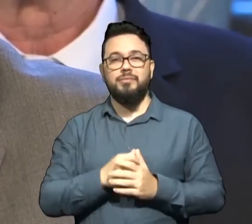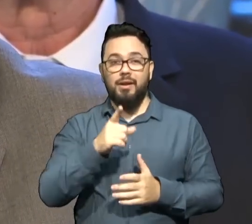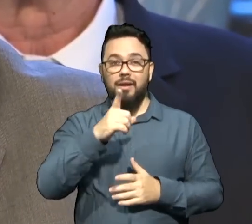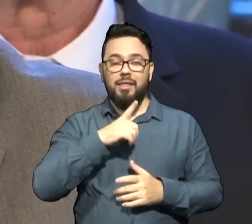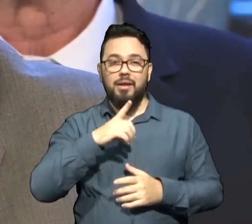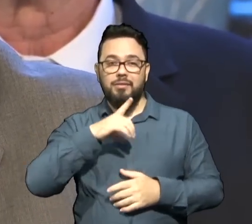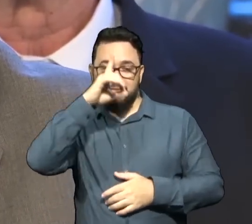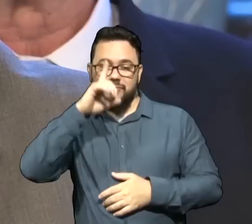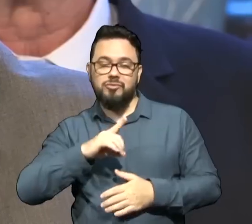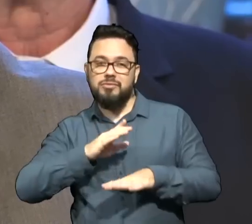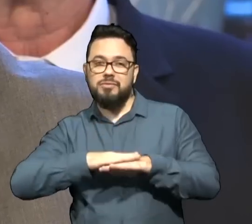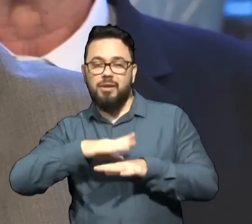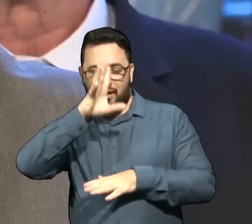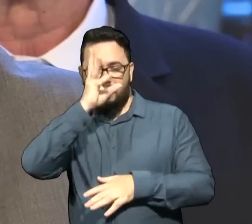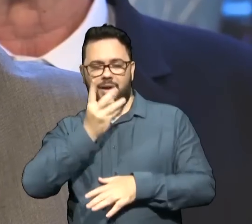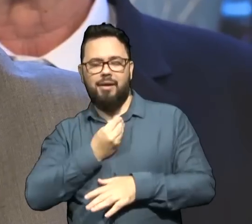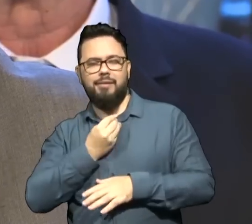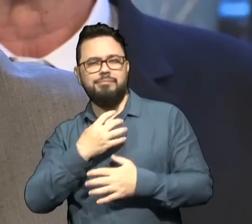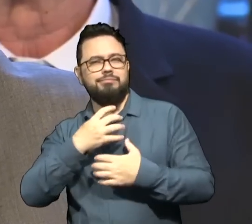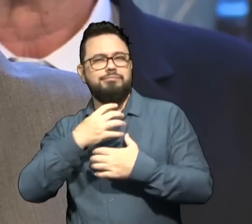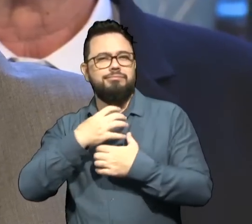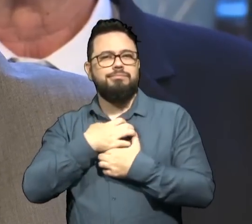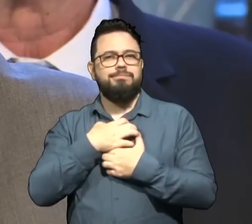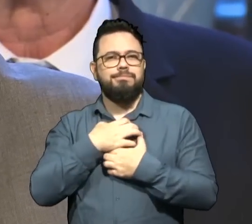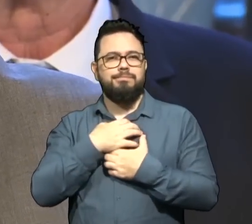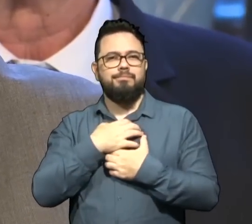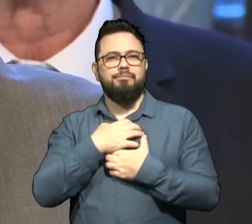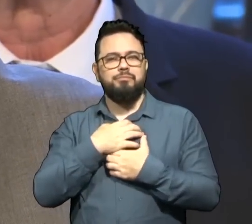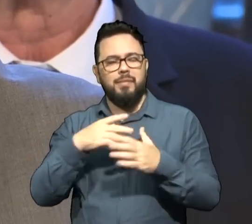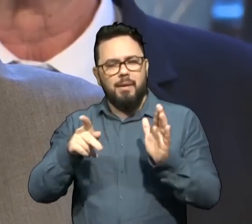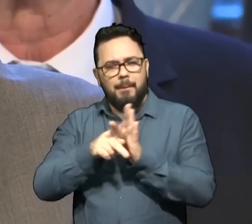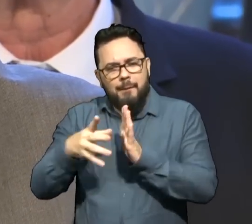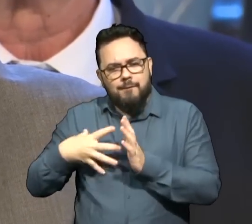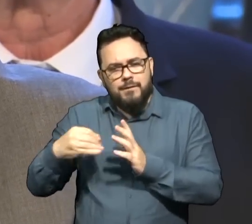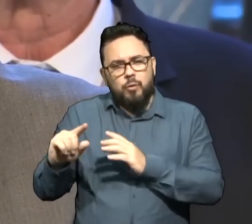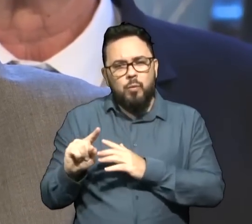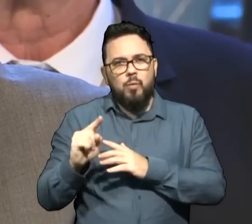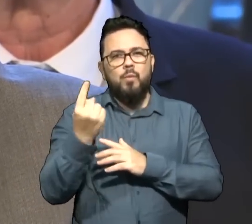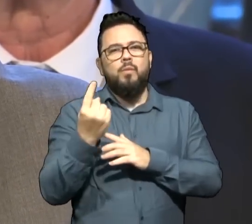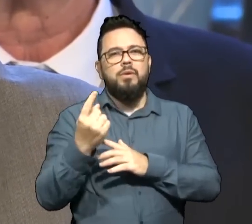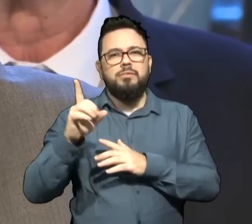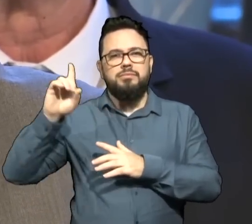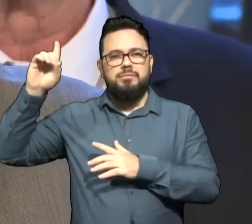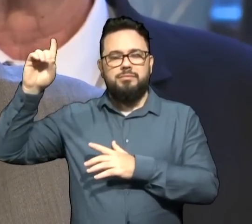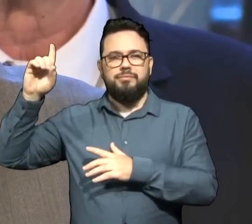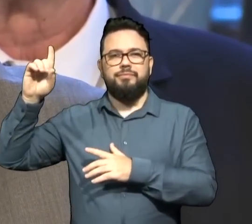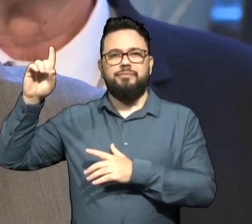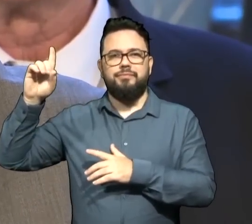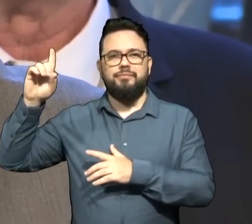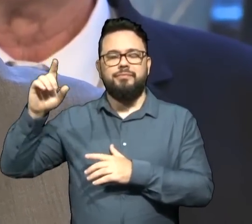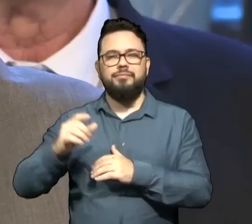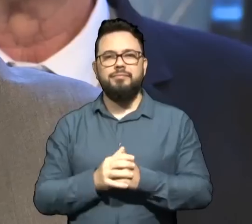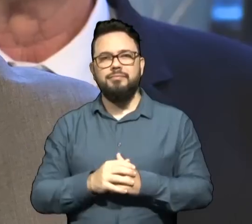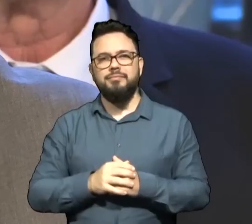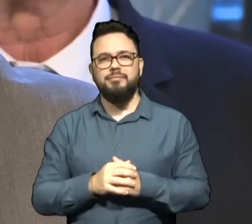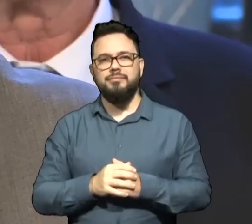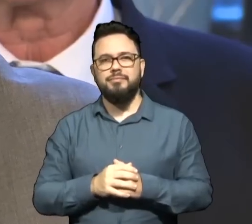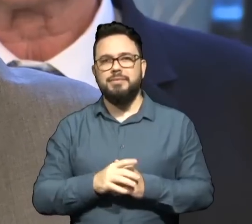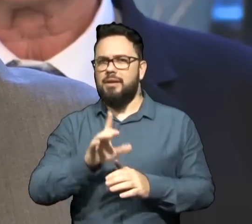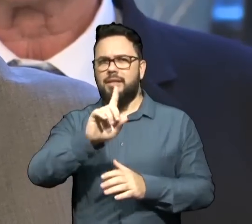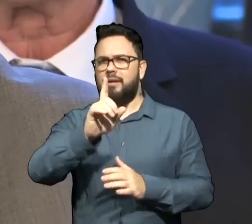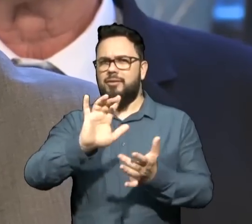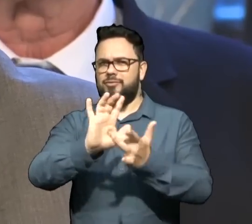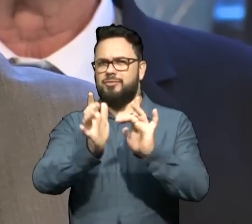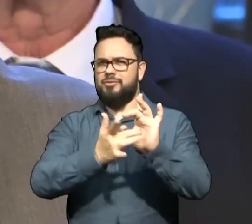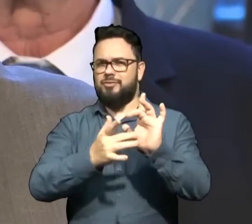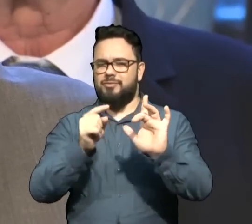direito espiritual de se sentir o filho único de Deus no universo não o filho Jesus porque